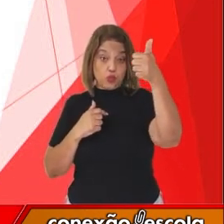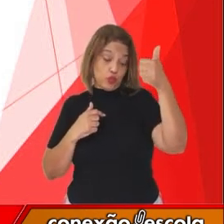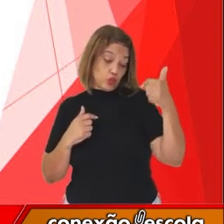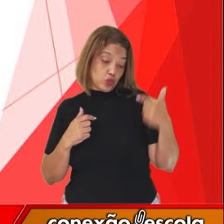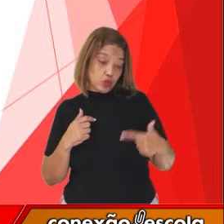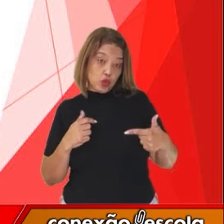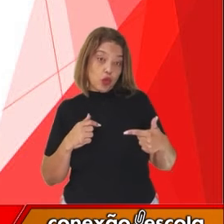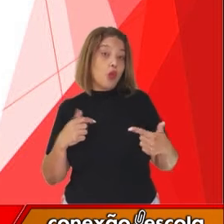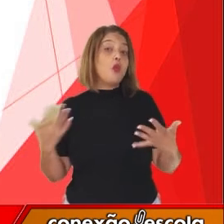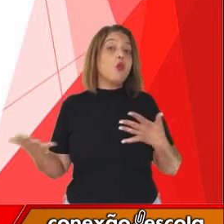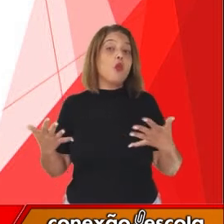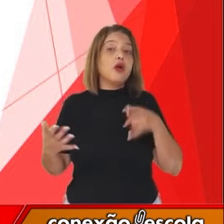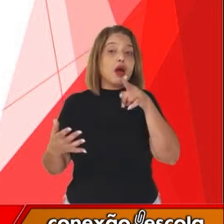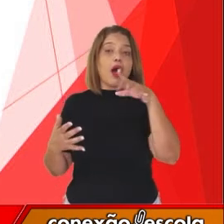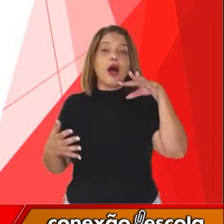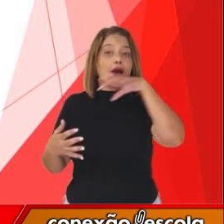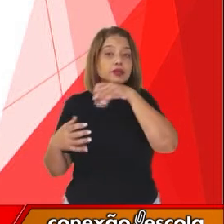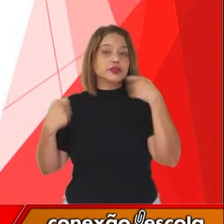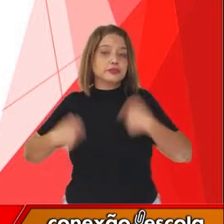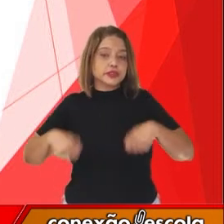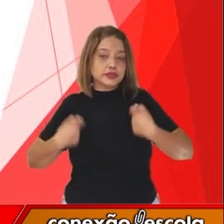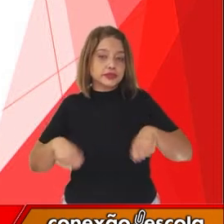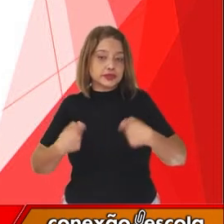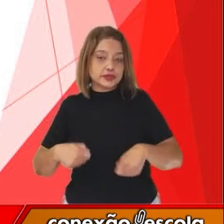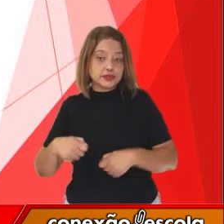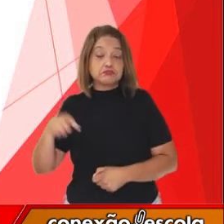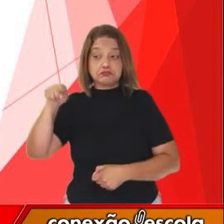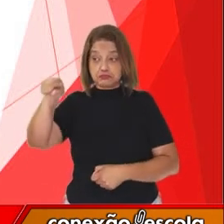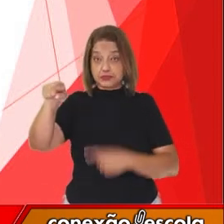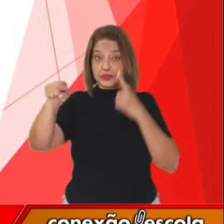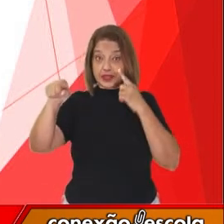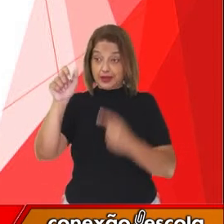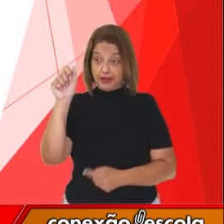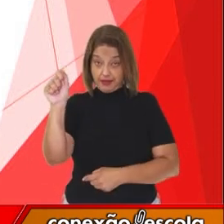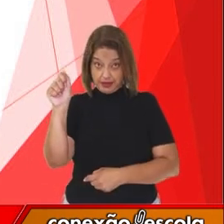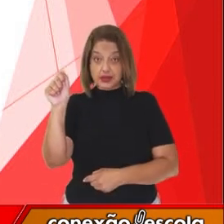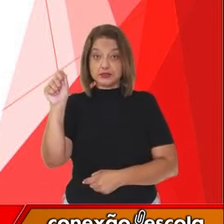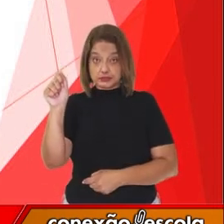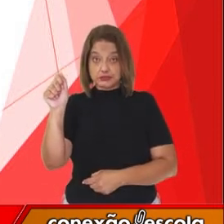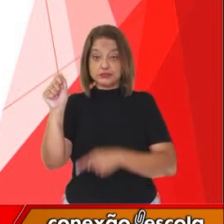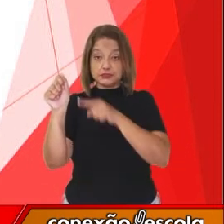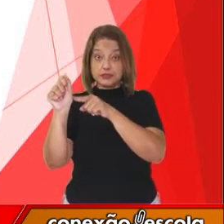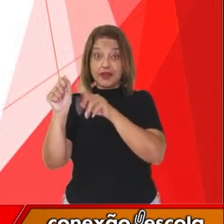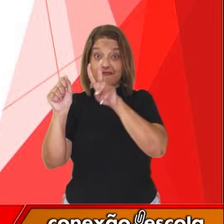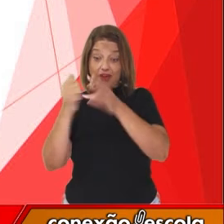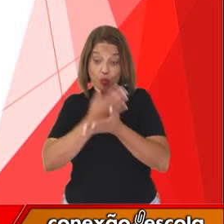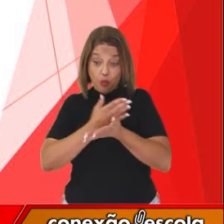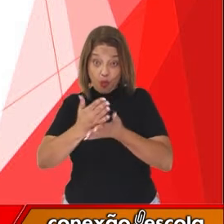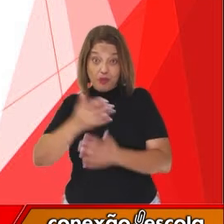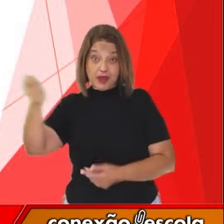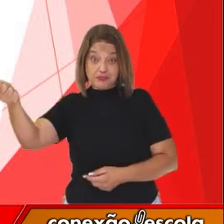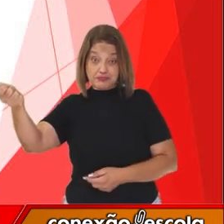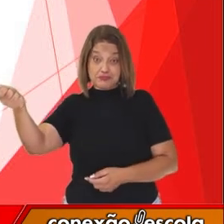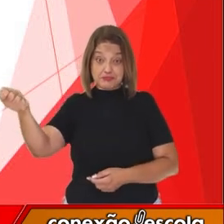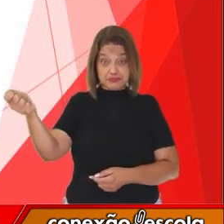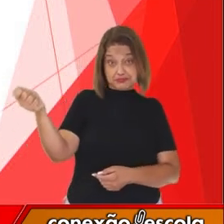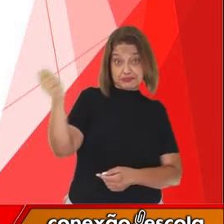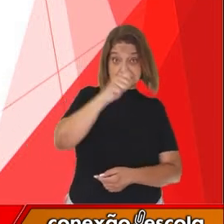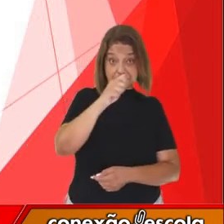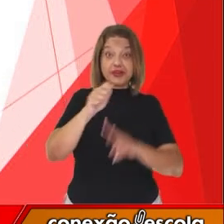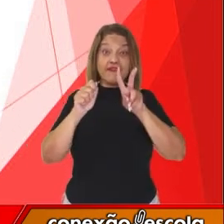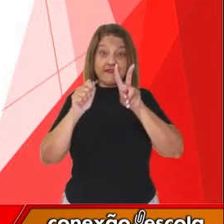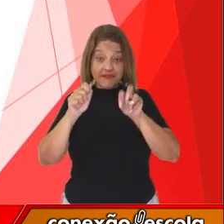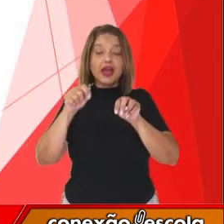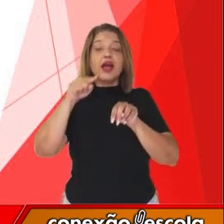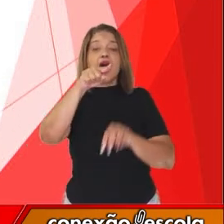ou a posição 2? Ó, eu marquei aqui para vocês, no momento do saque, em que posição que o jogador da